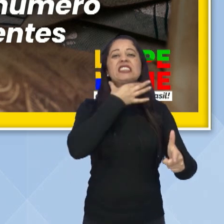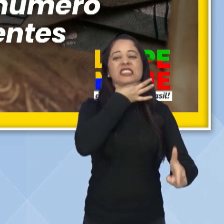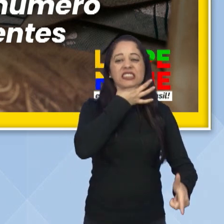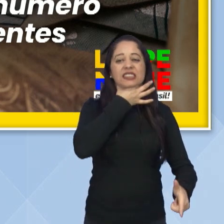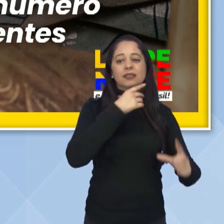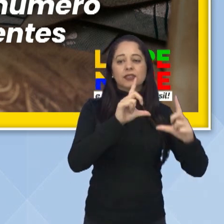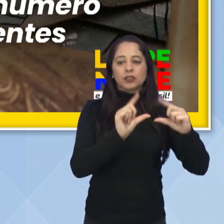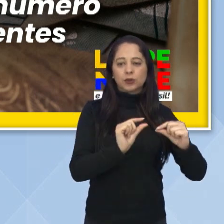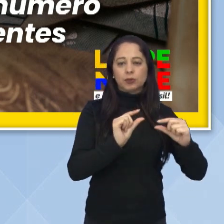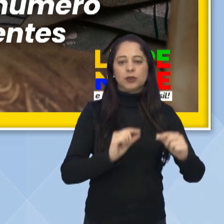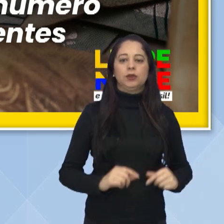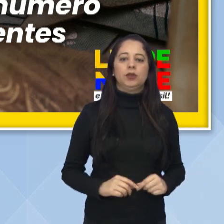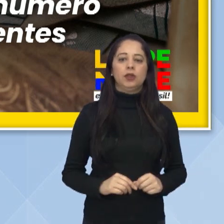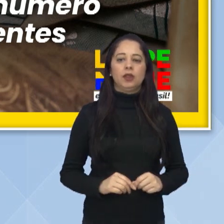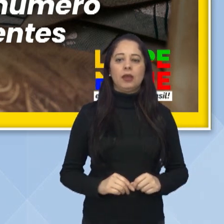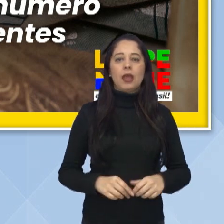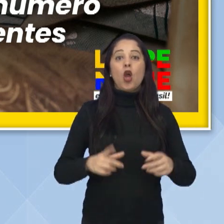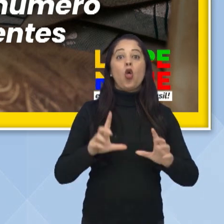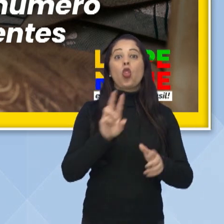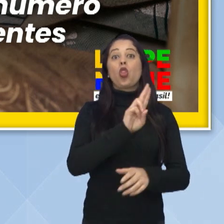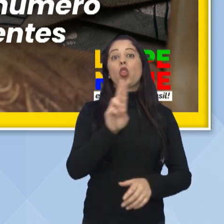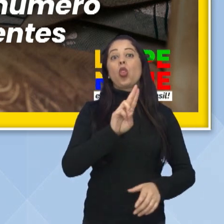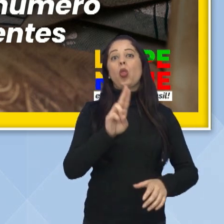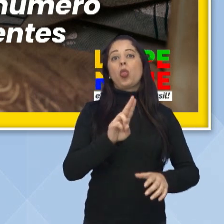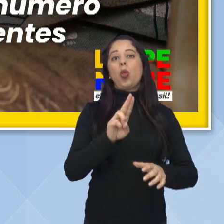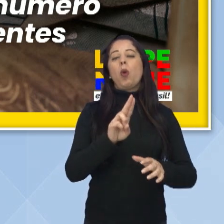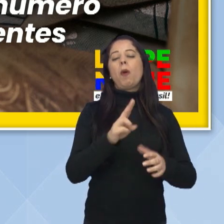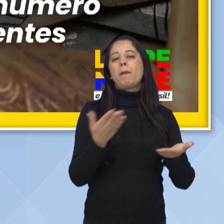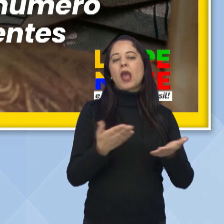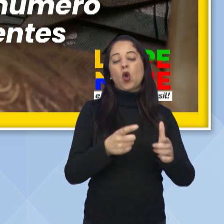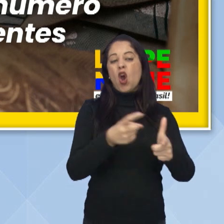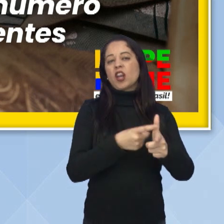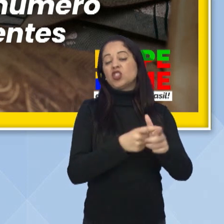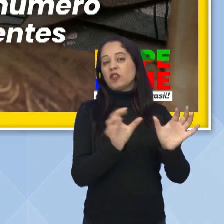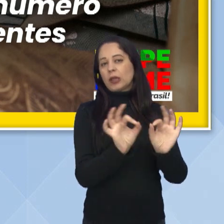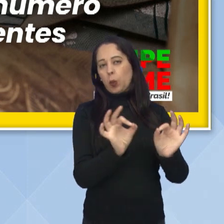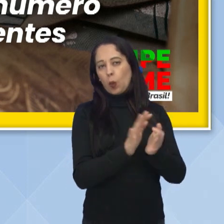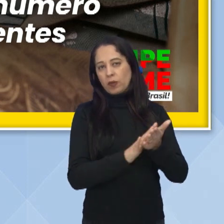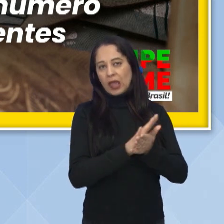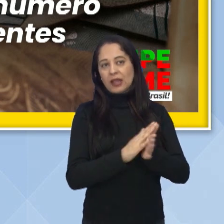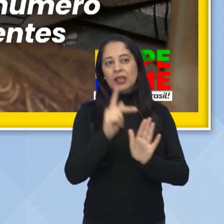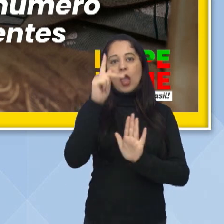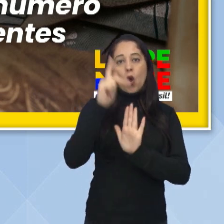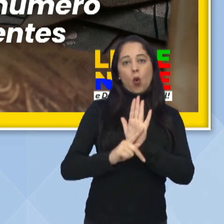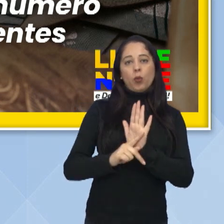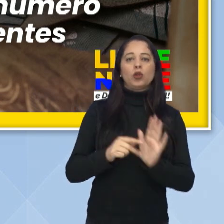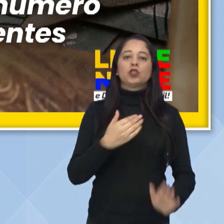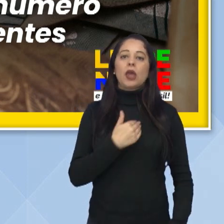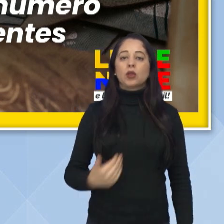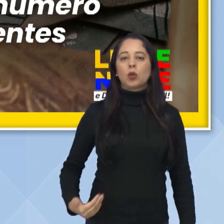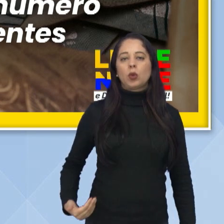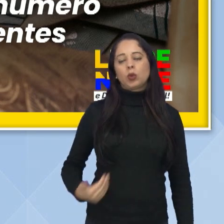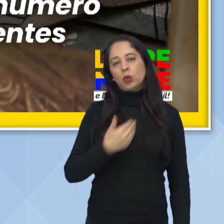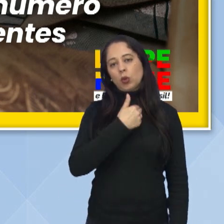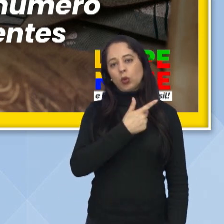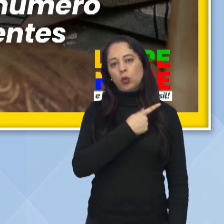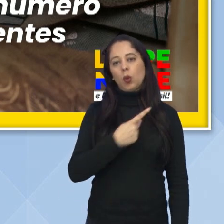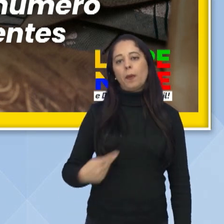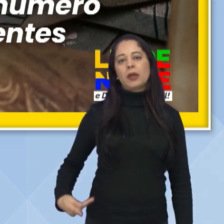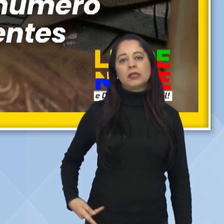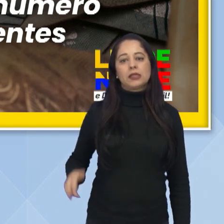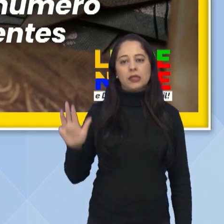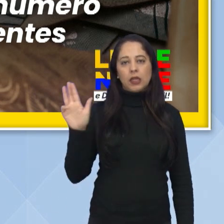inadimplentes. Limpe o nome. Então, esse é o projeto que o governo Lula lançou e São José dos